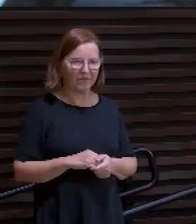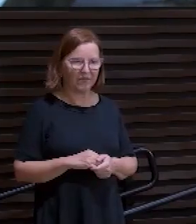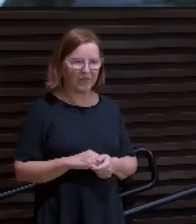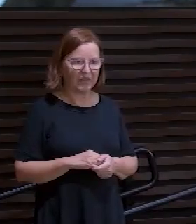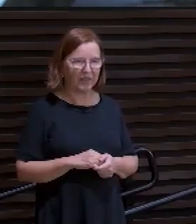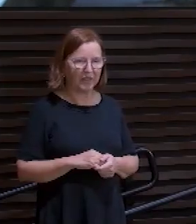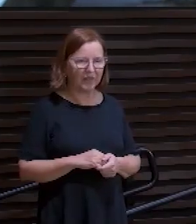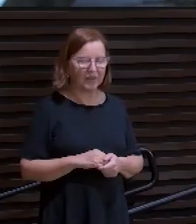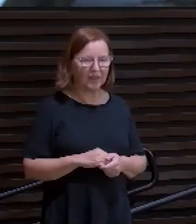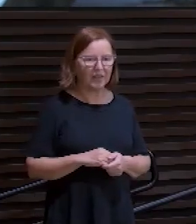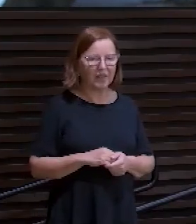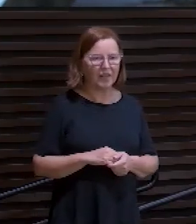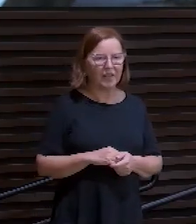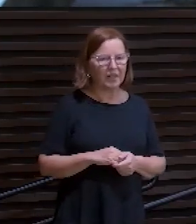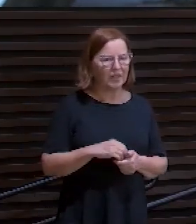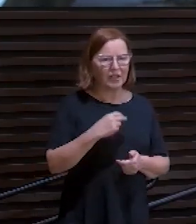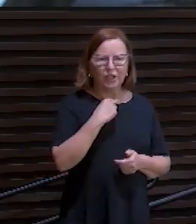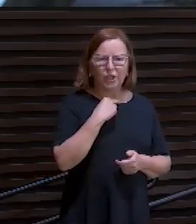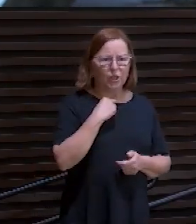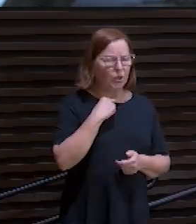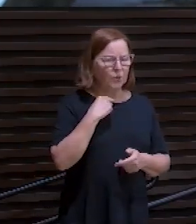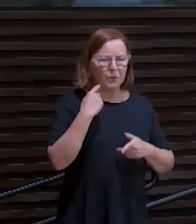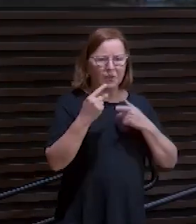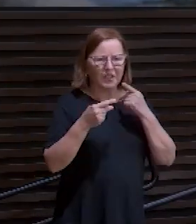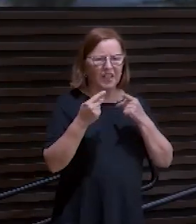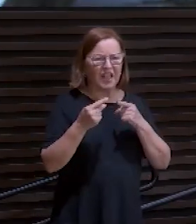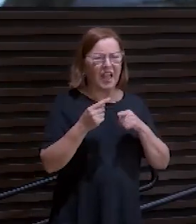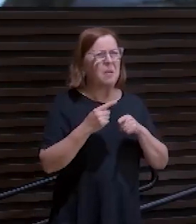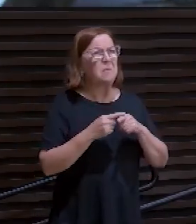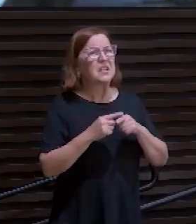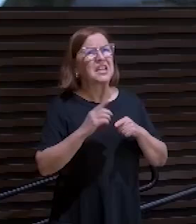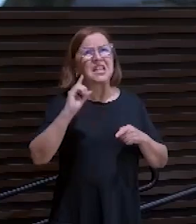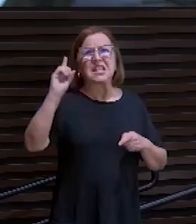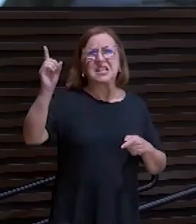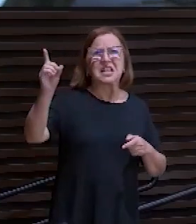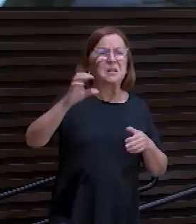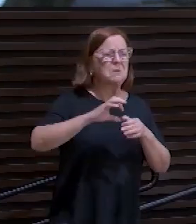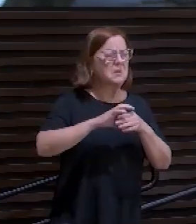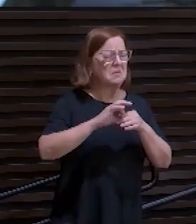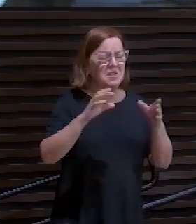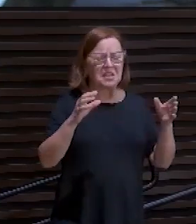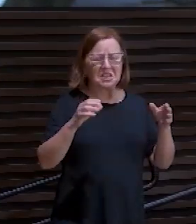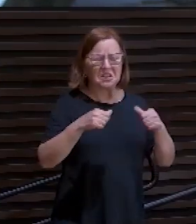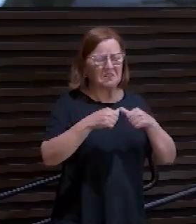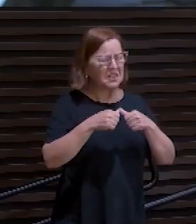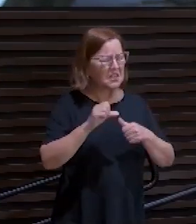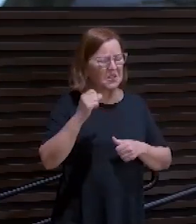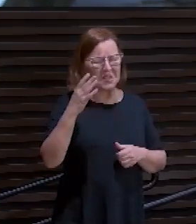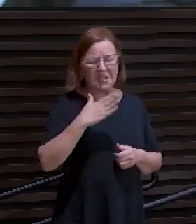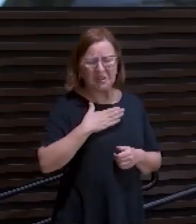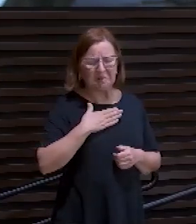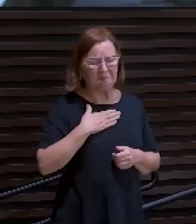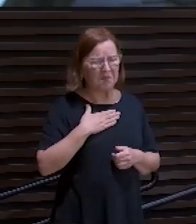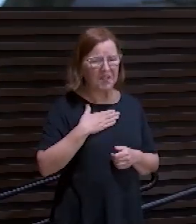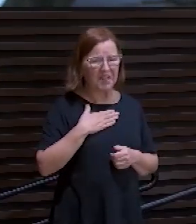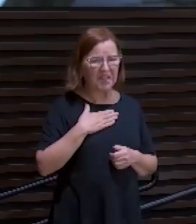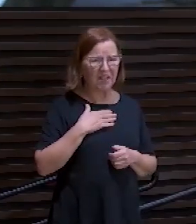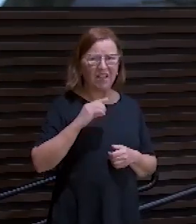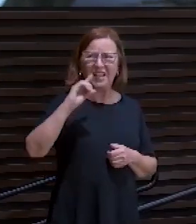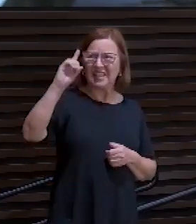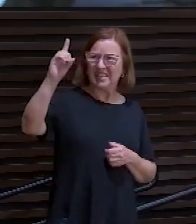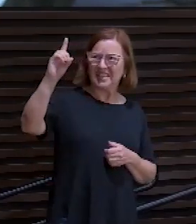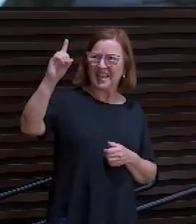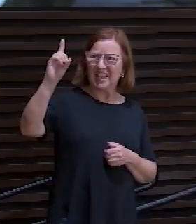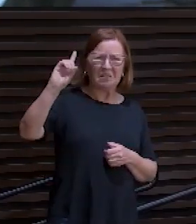que passam pela nossa cabeça, por que Deus permitiu que isso acontecesse comigo? Deus não é bom? Como Deus é